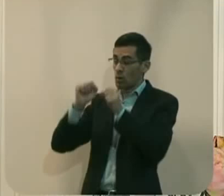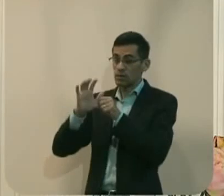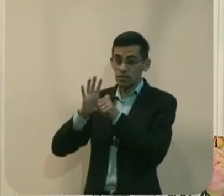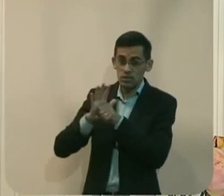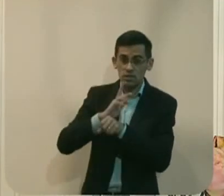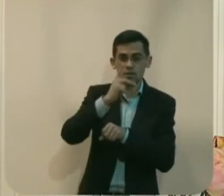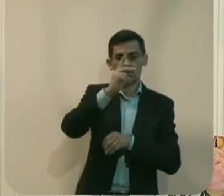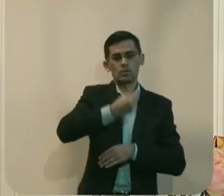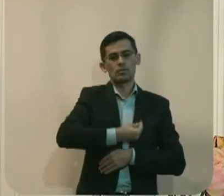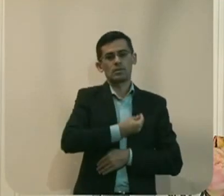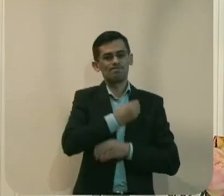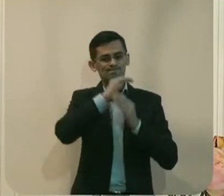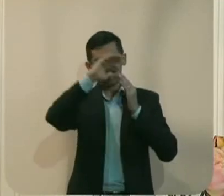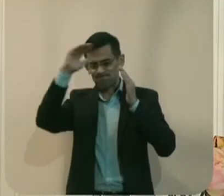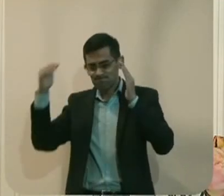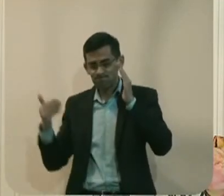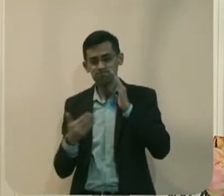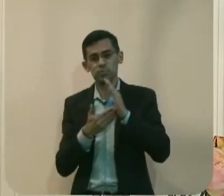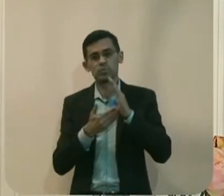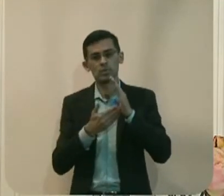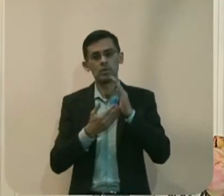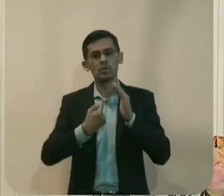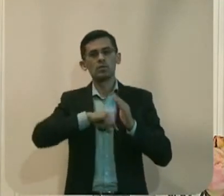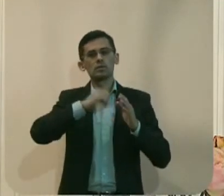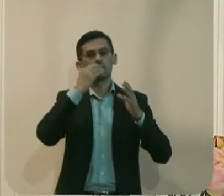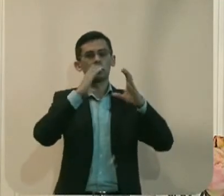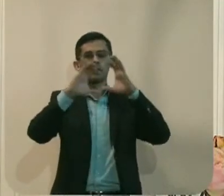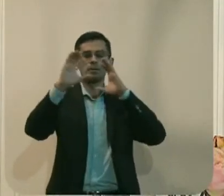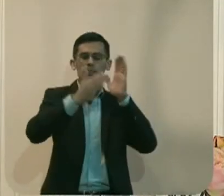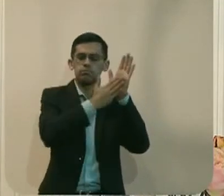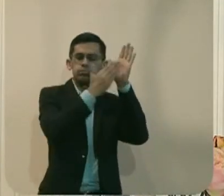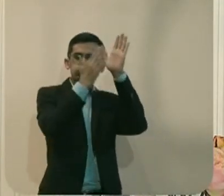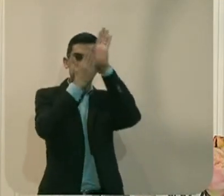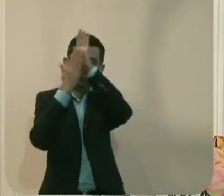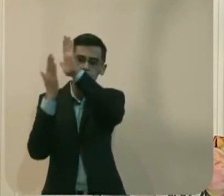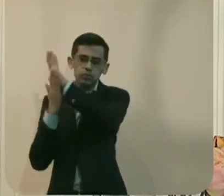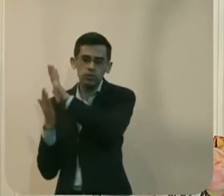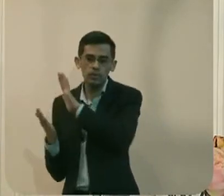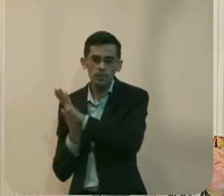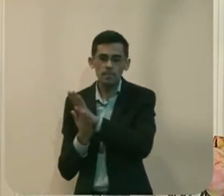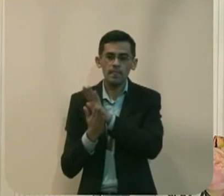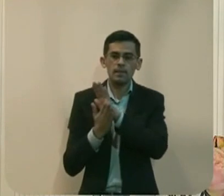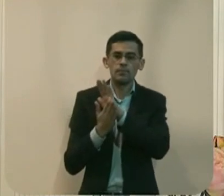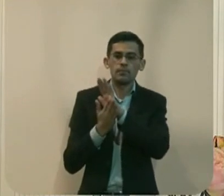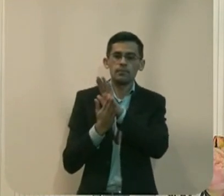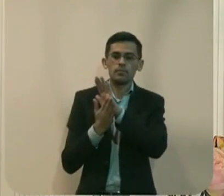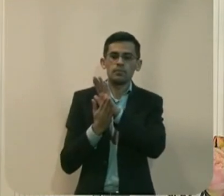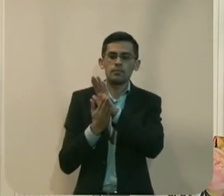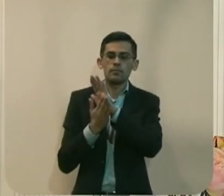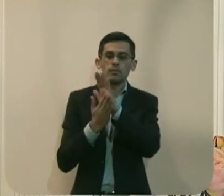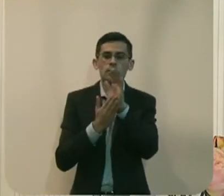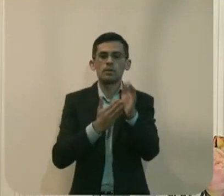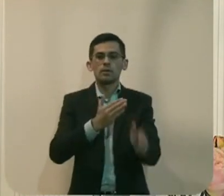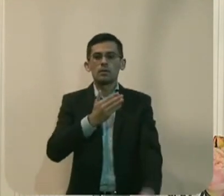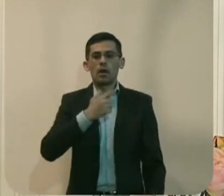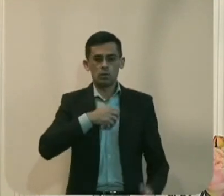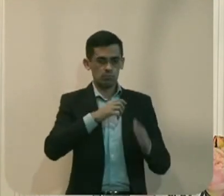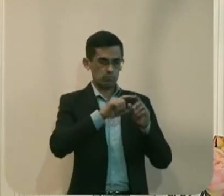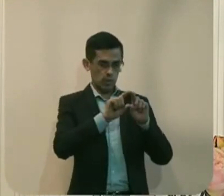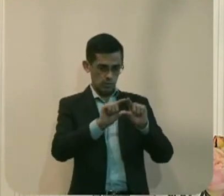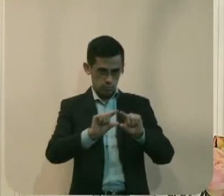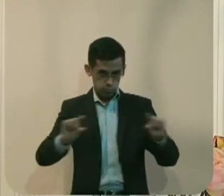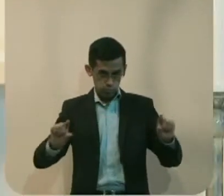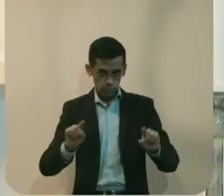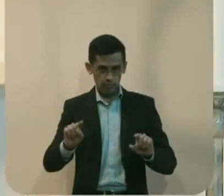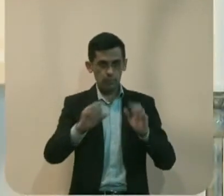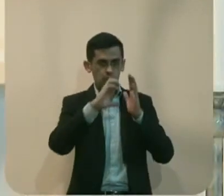as áreas da sua vida. A gente vai cantar uma canção agora e eu vou pedir para você preencher os dados que estão